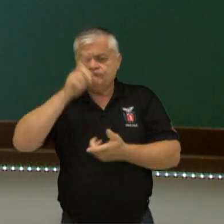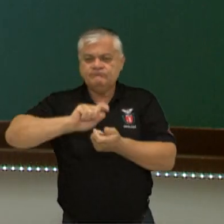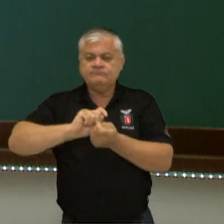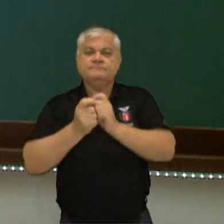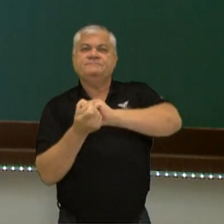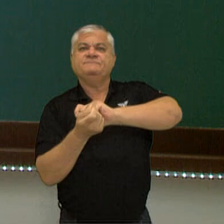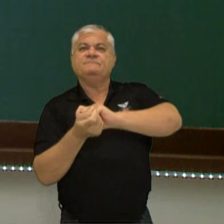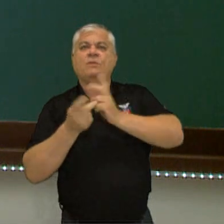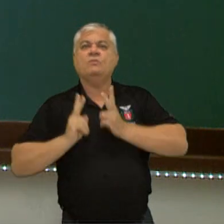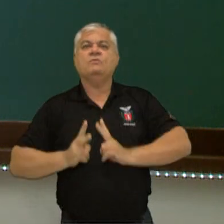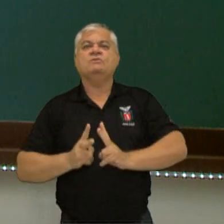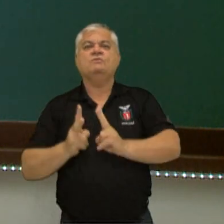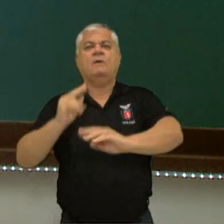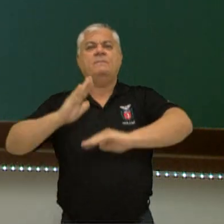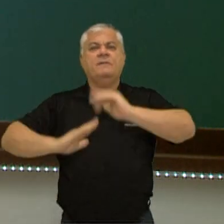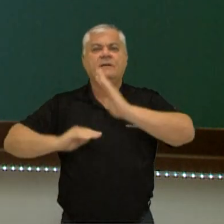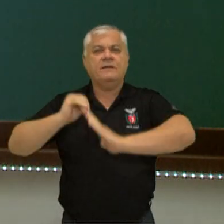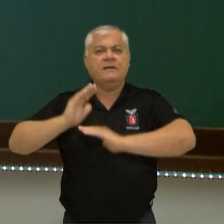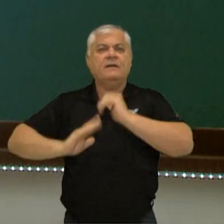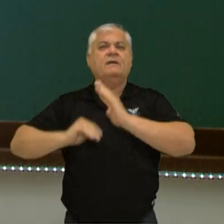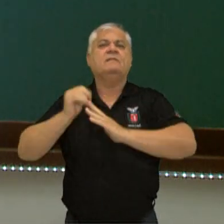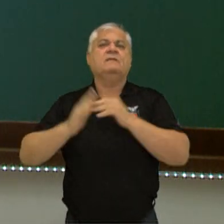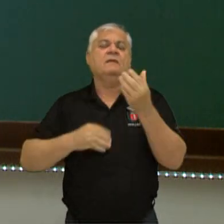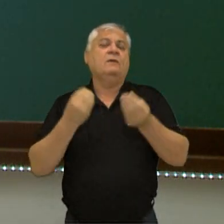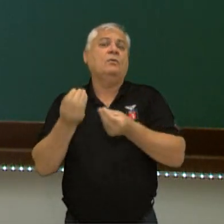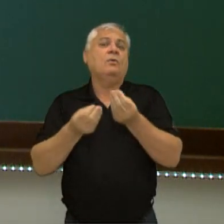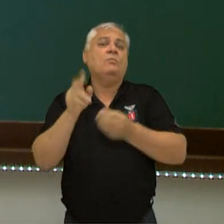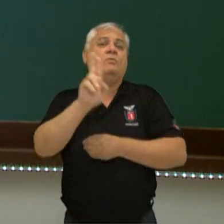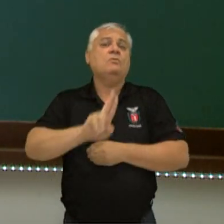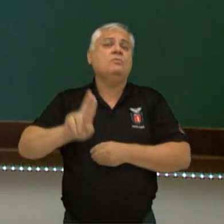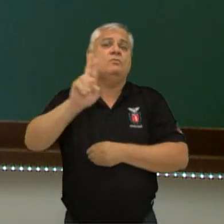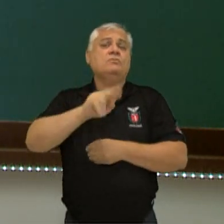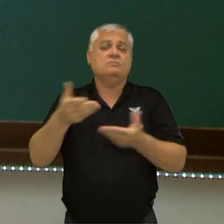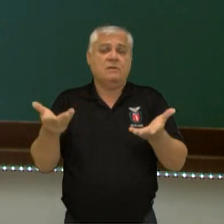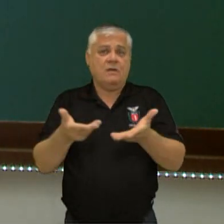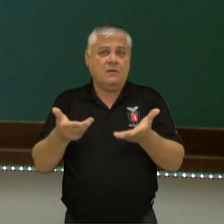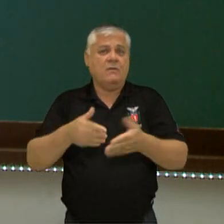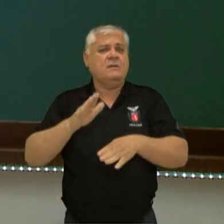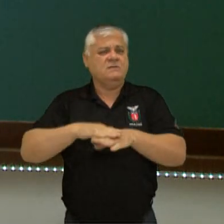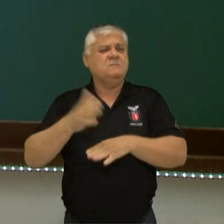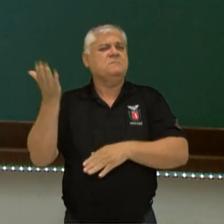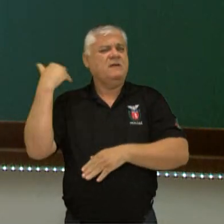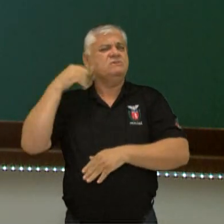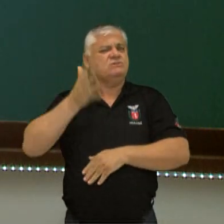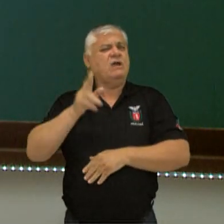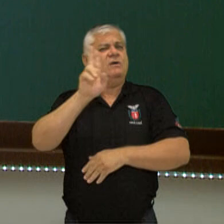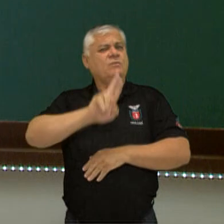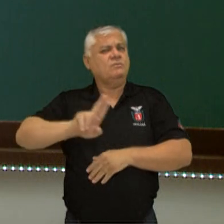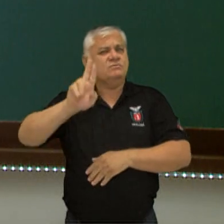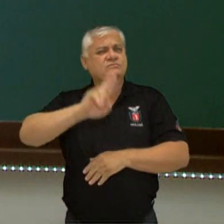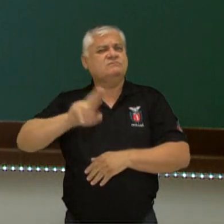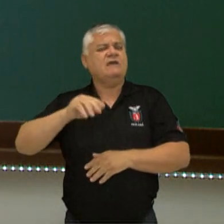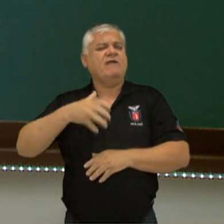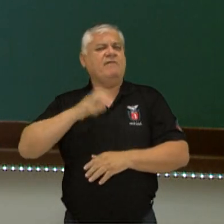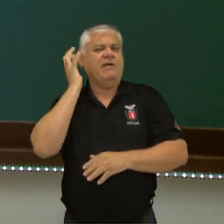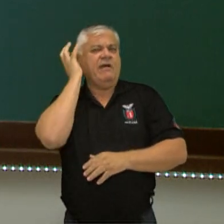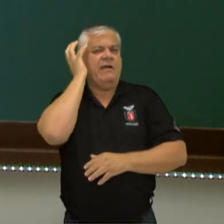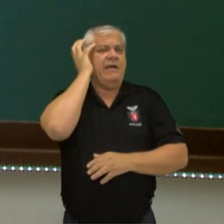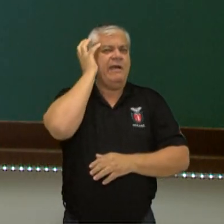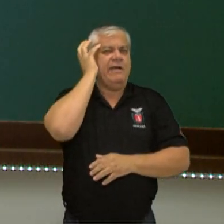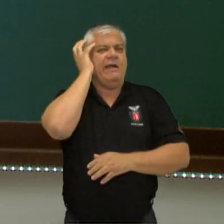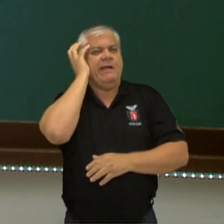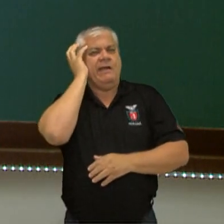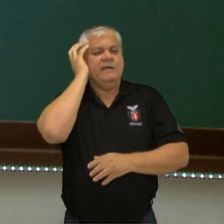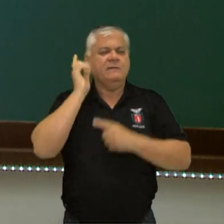poder continuar suas práticas, estão usando cada vez mais, já usavam, desde a época do rádio, missa